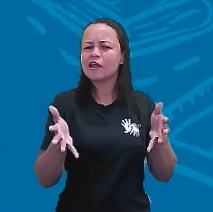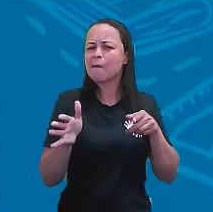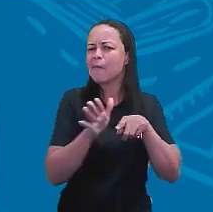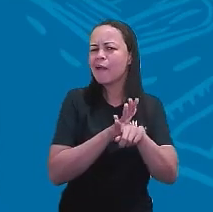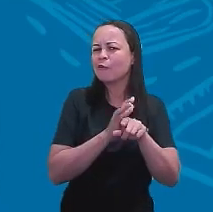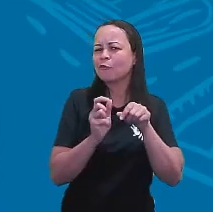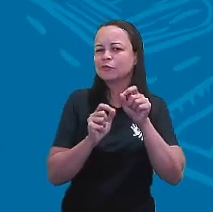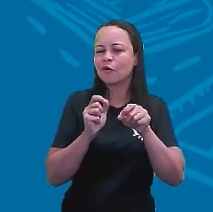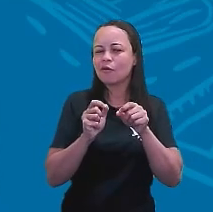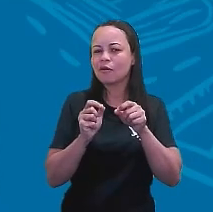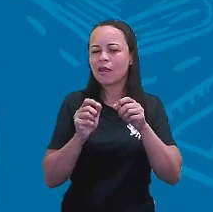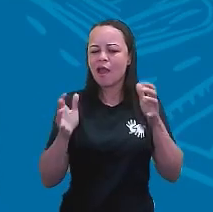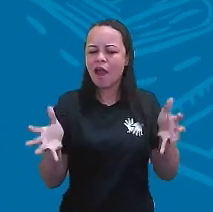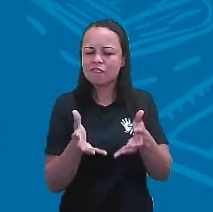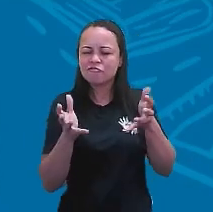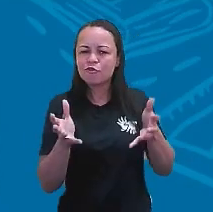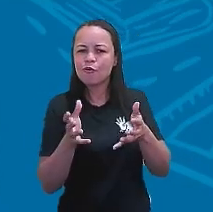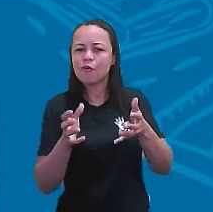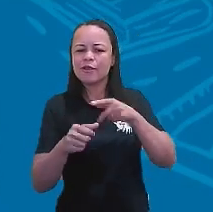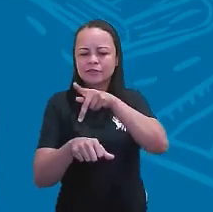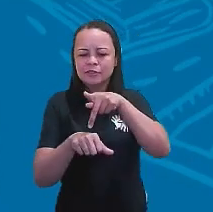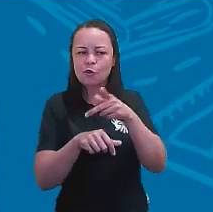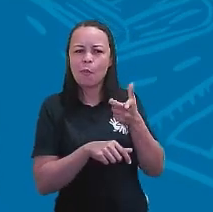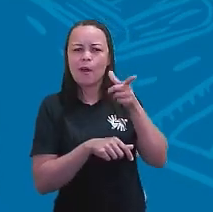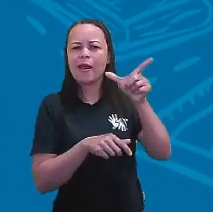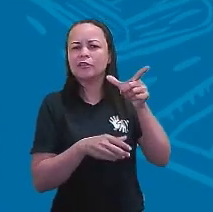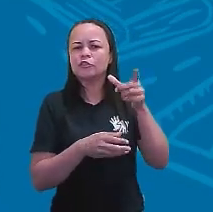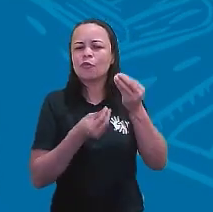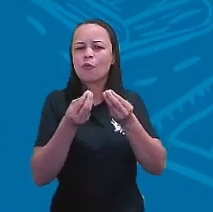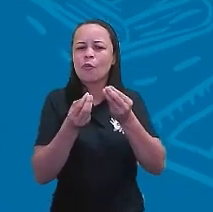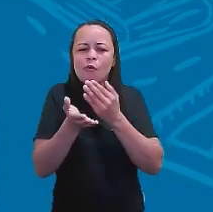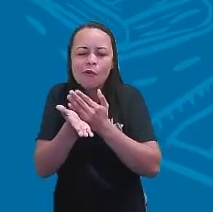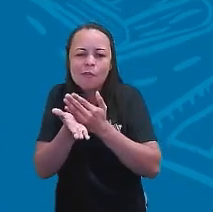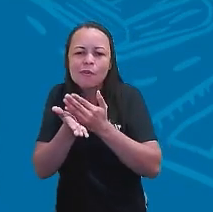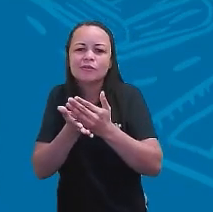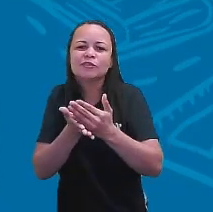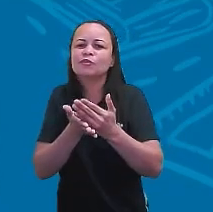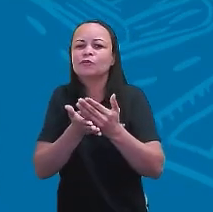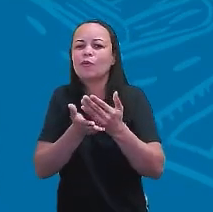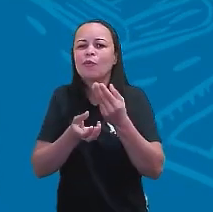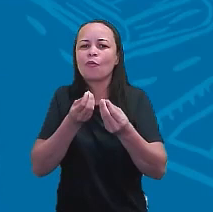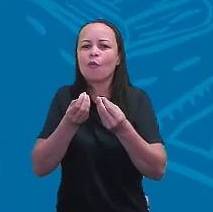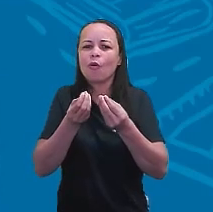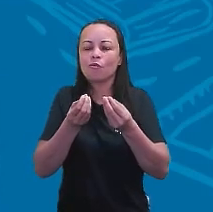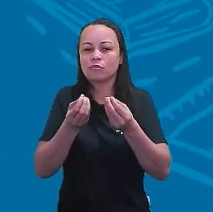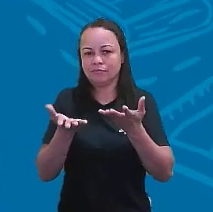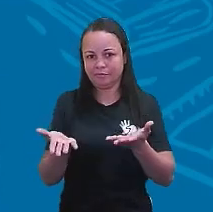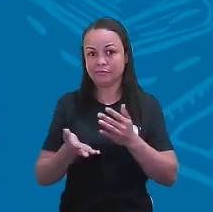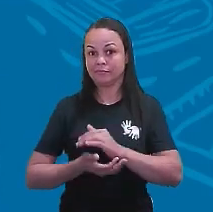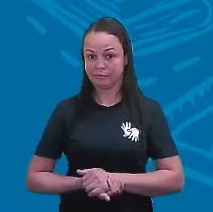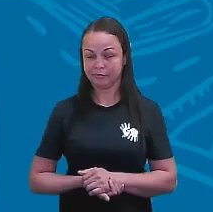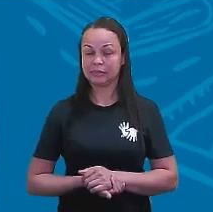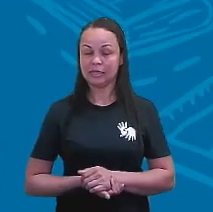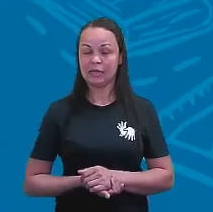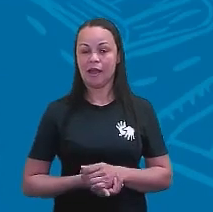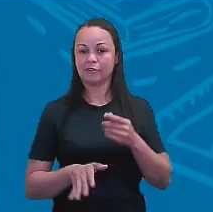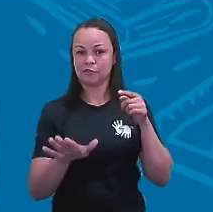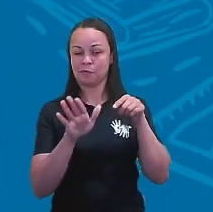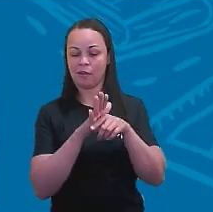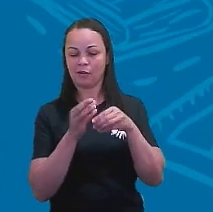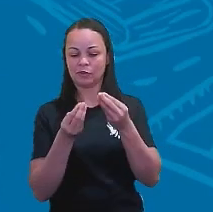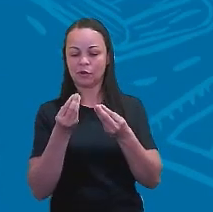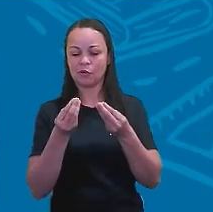estrangeira? Onde e quando se iniciou? Boa pergunta. A gente vai saber agora onde é que entra esse campo